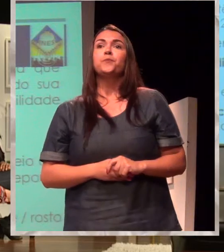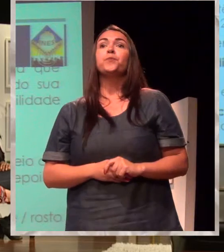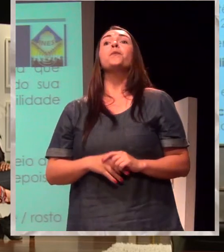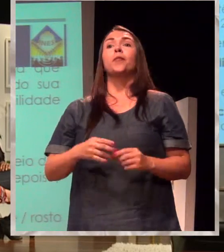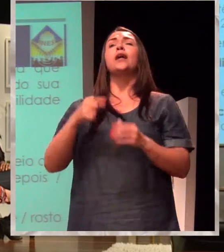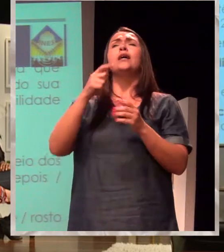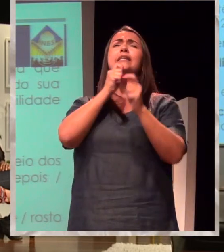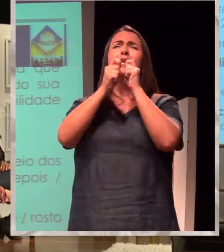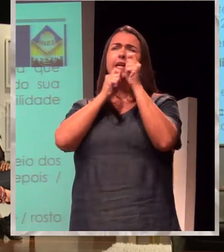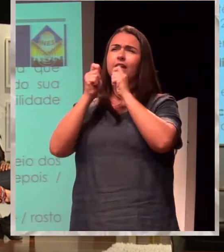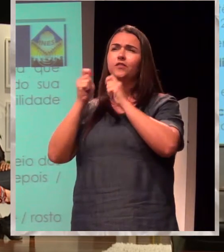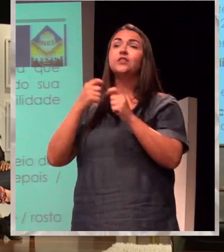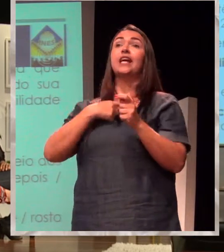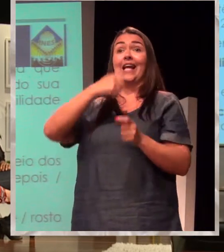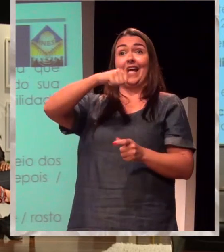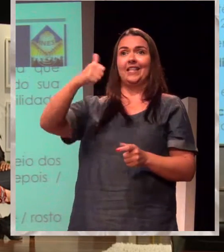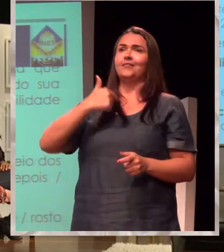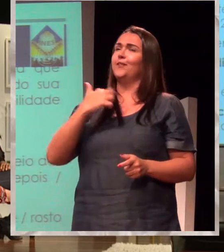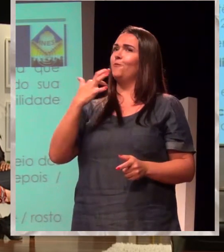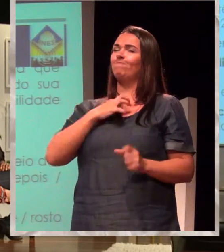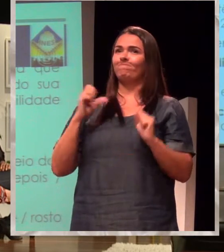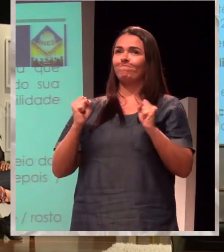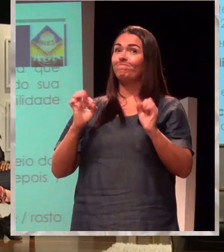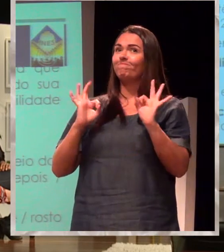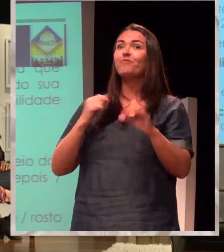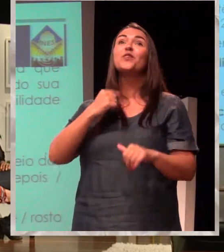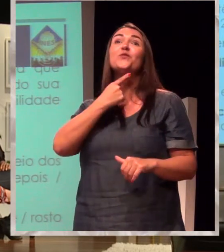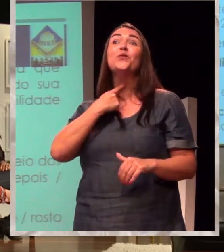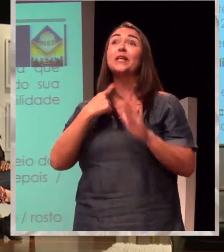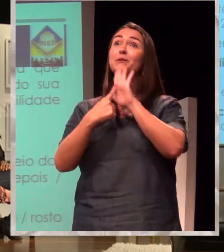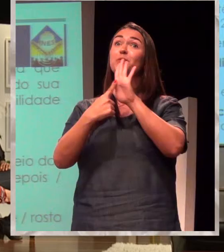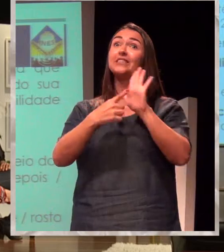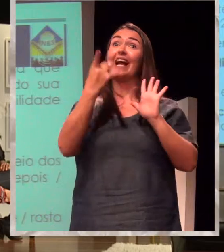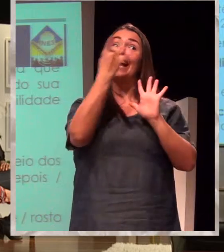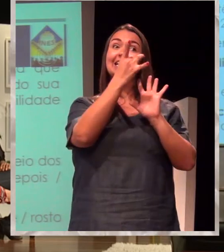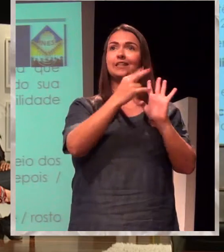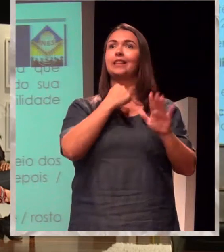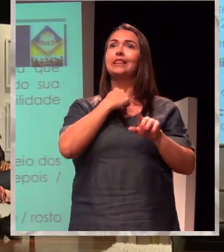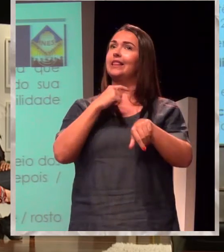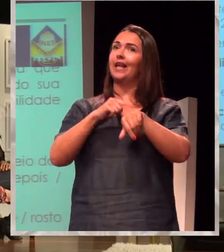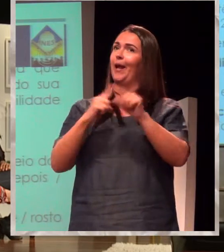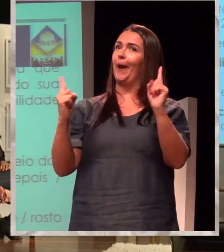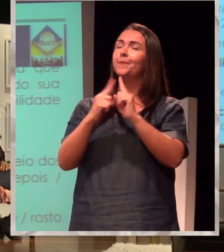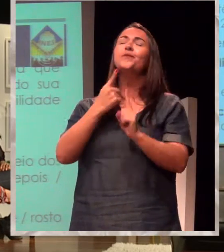Da análise das entrevistas, que é a parte que eu adoro, que dá vontade de mostrar todas, mas não dá,